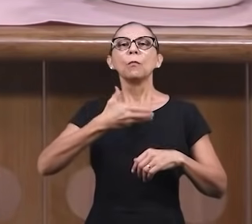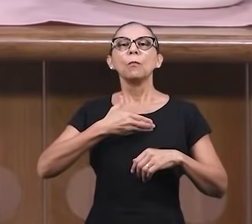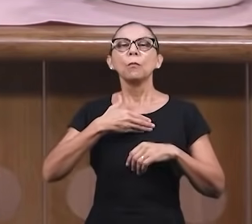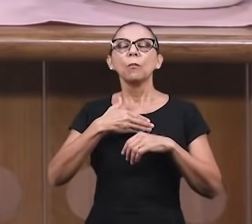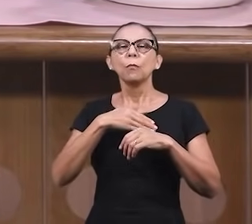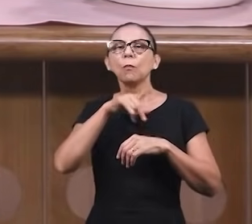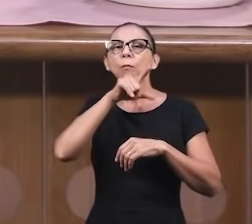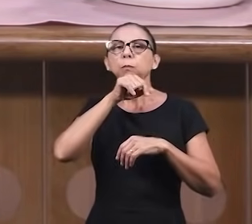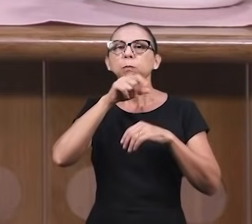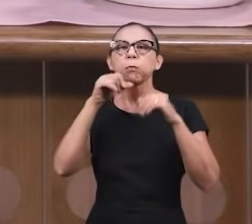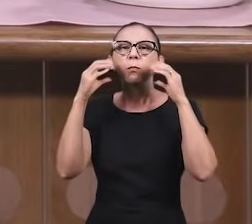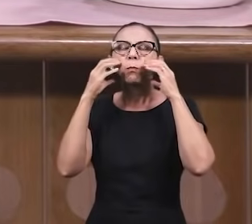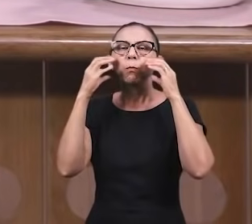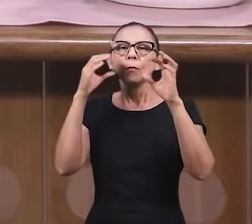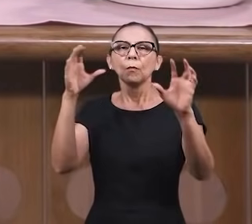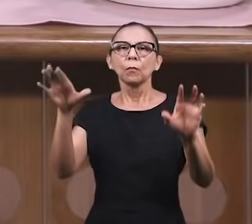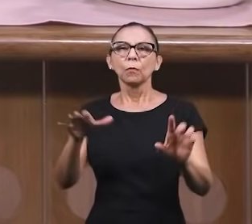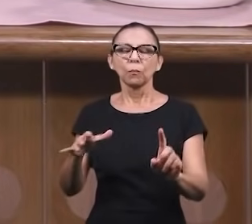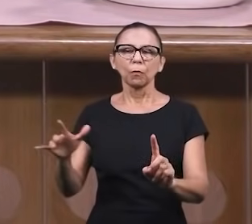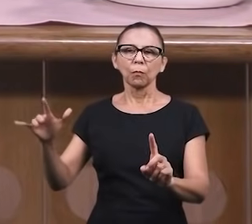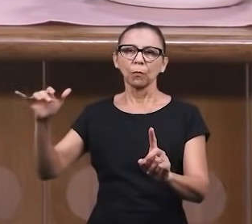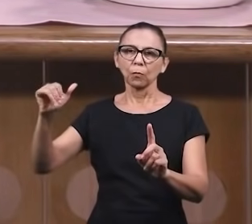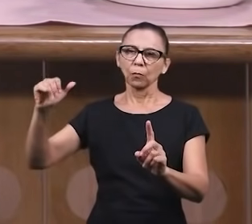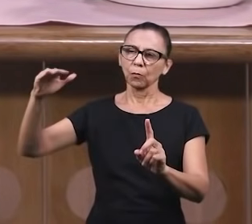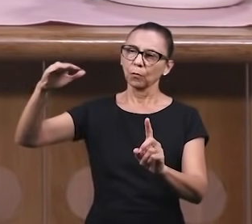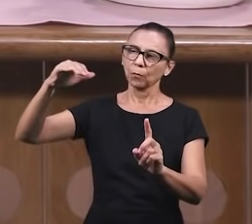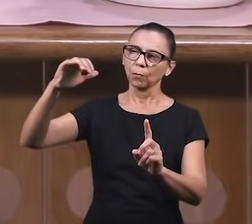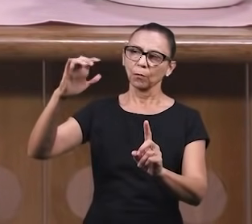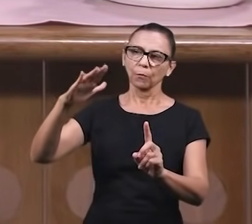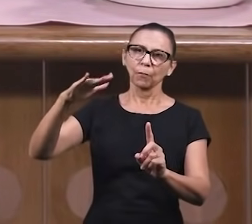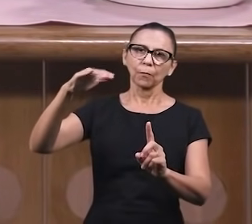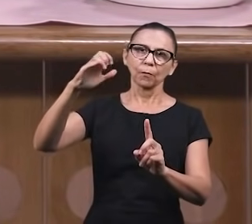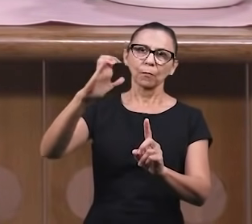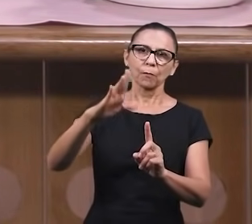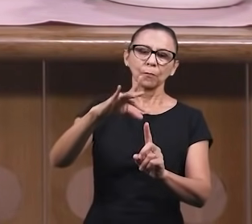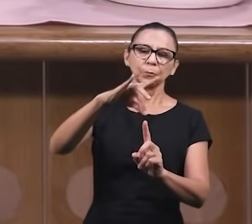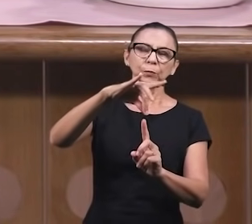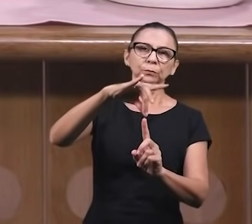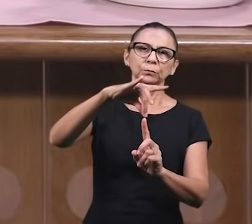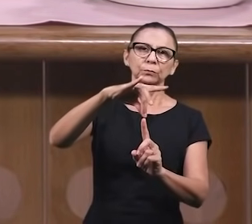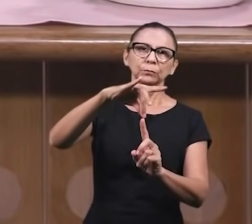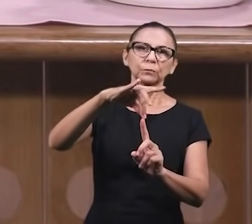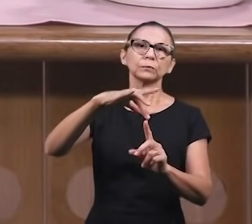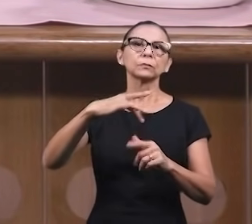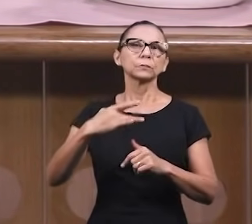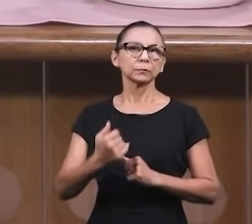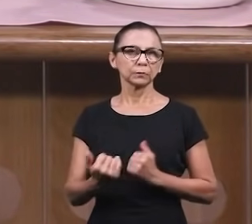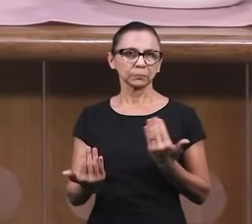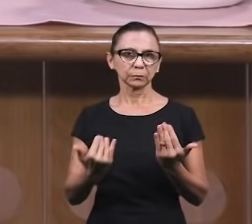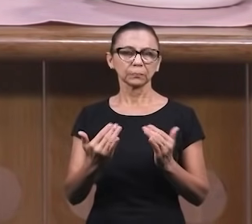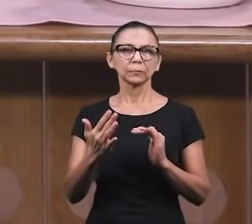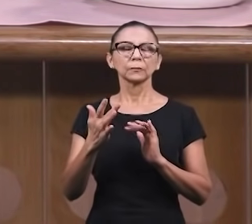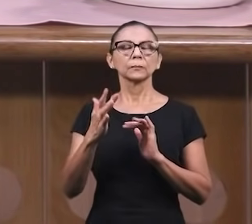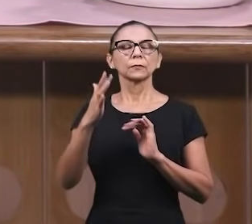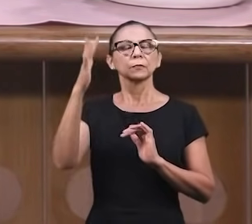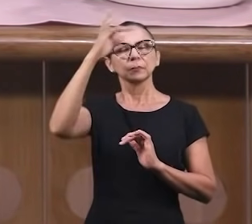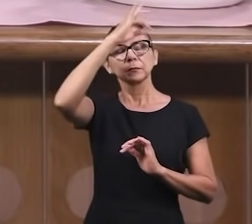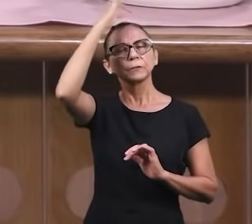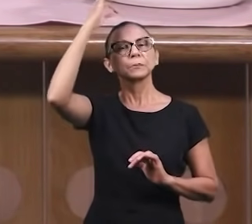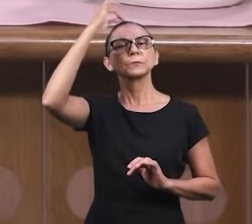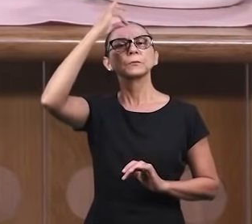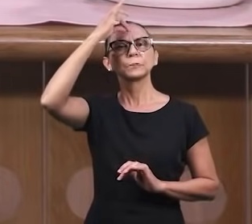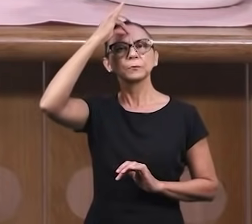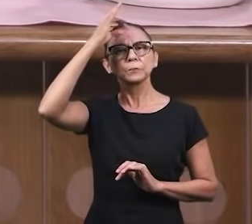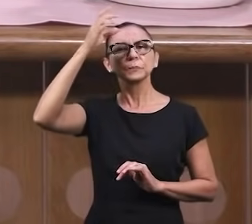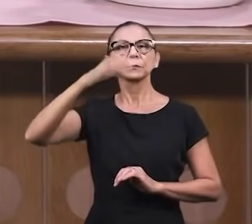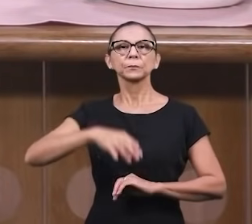tão simplório. Então o Espírito Santo é dessa forma. Então ele respeita, por